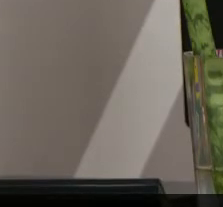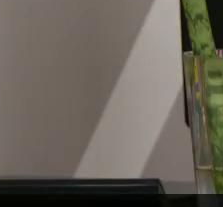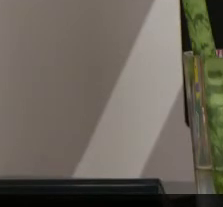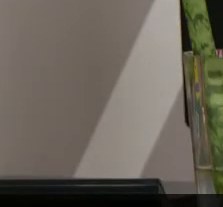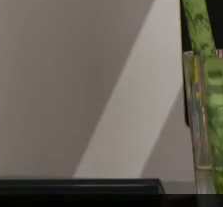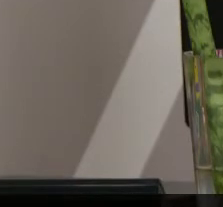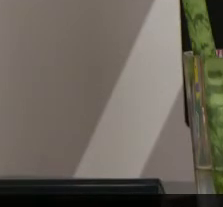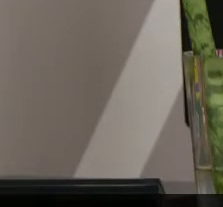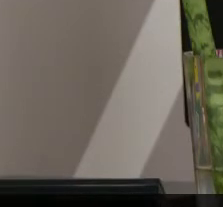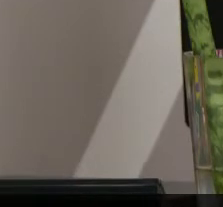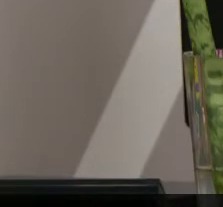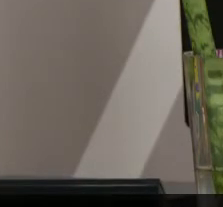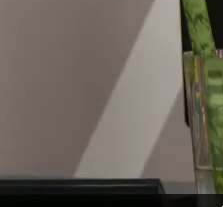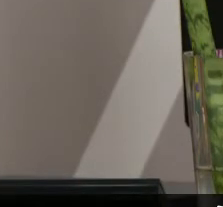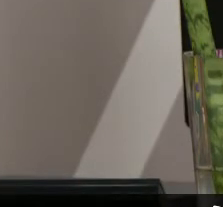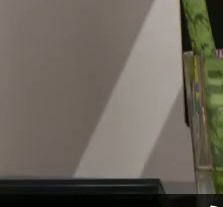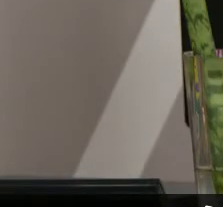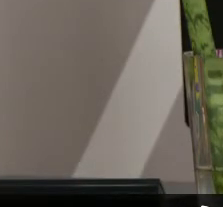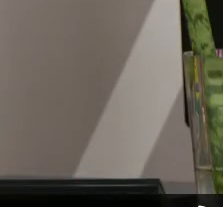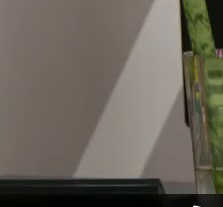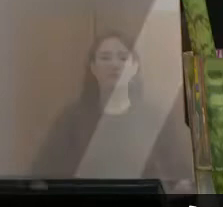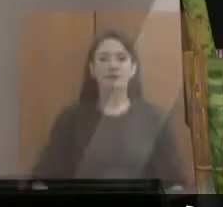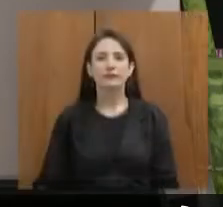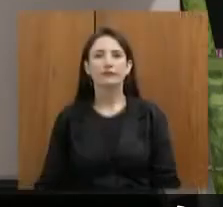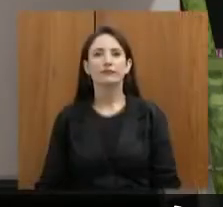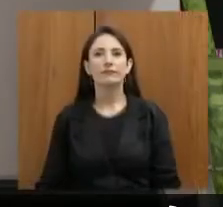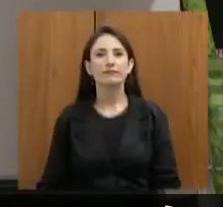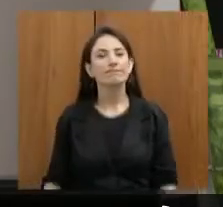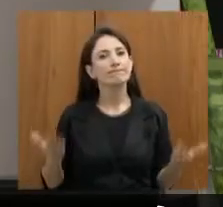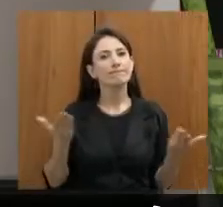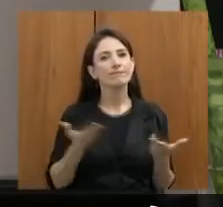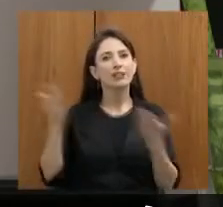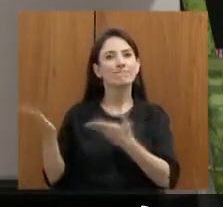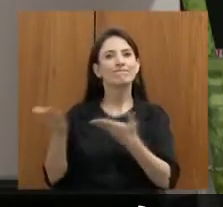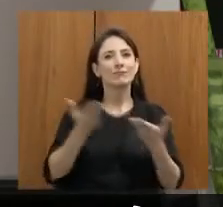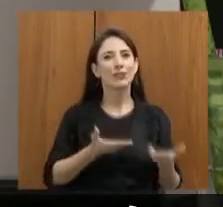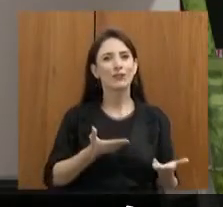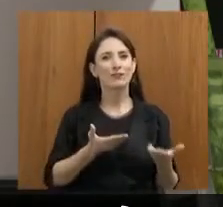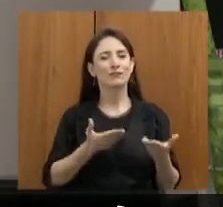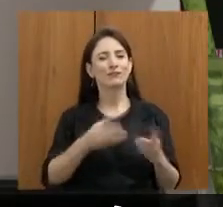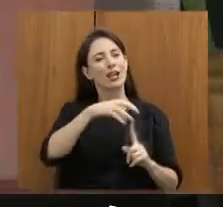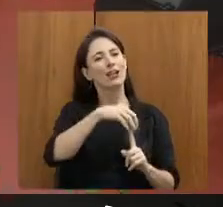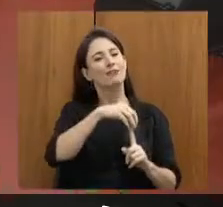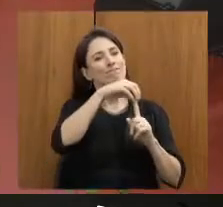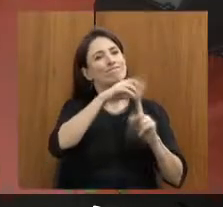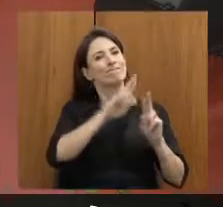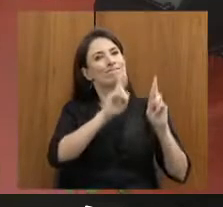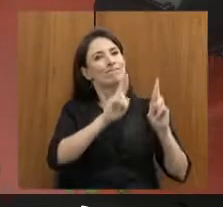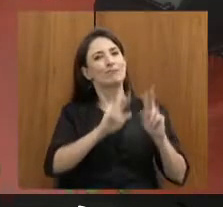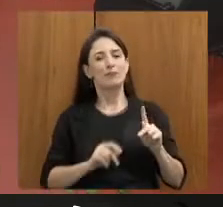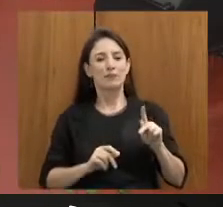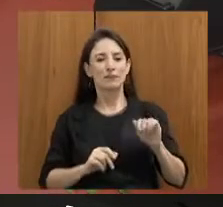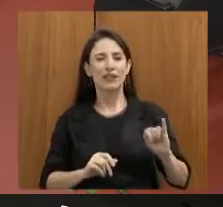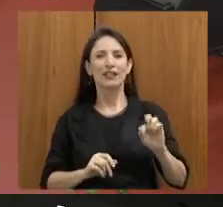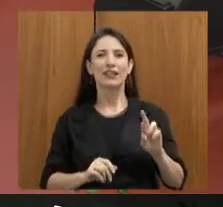afro-brasileira Casa de Caridade Pai Jacob do oriente E aí e